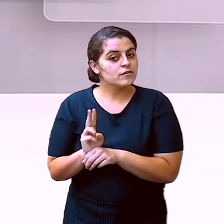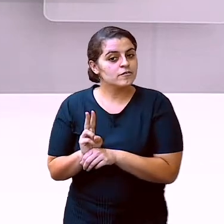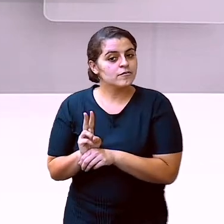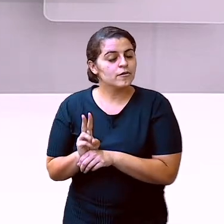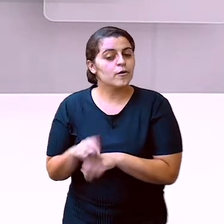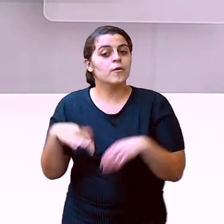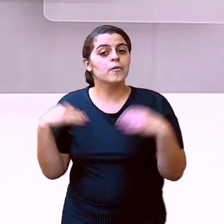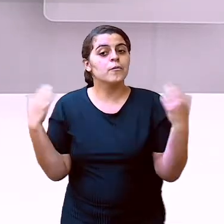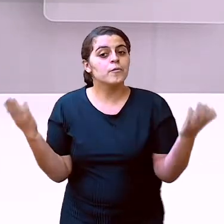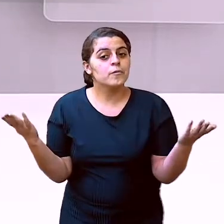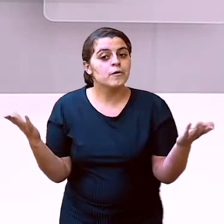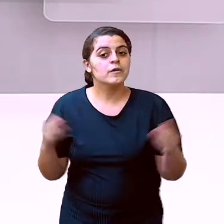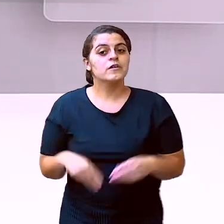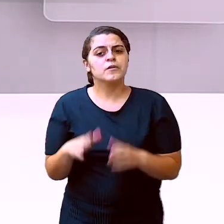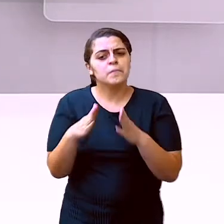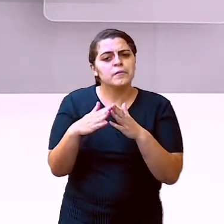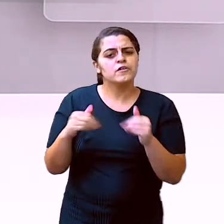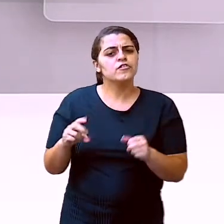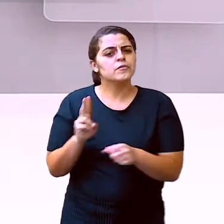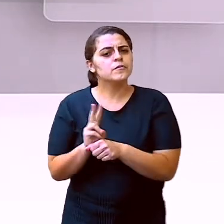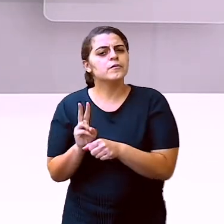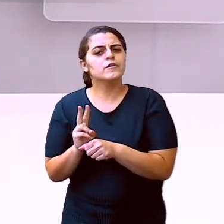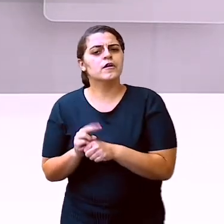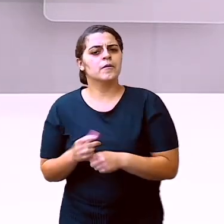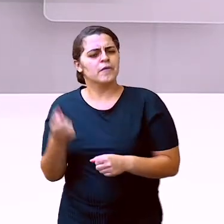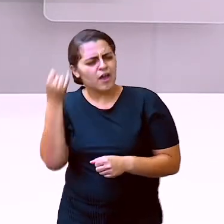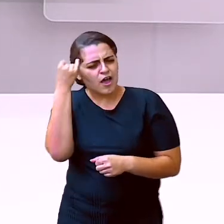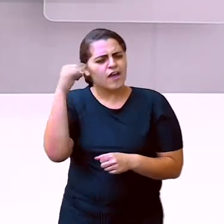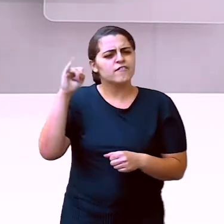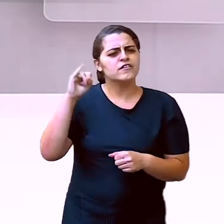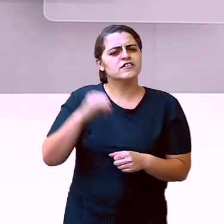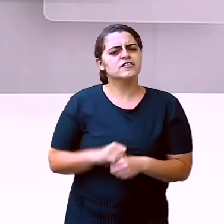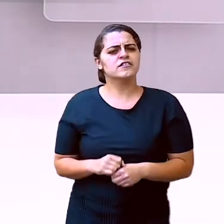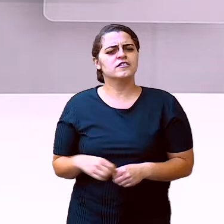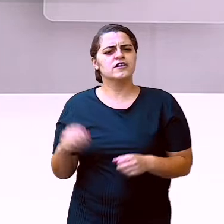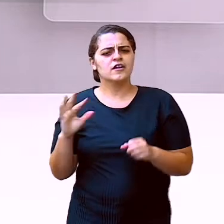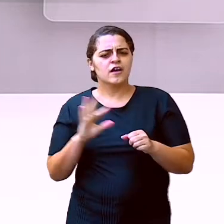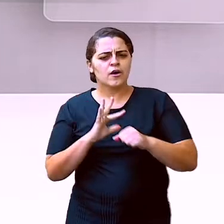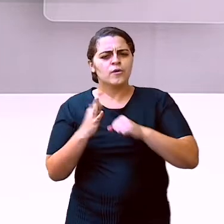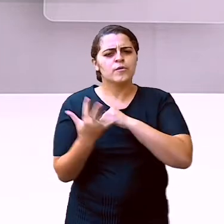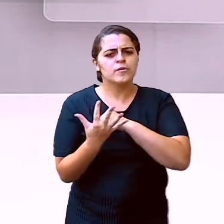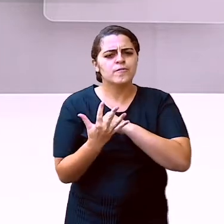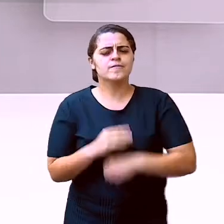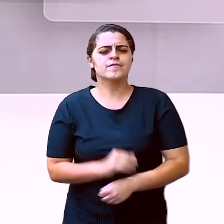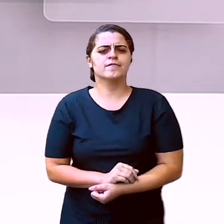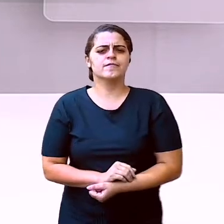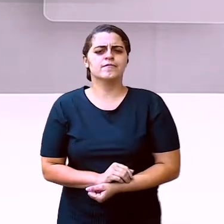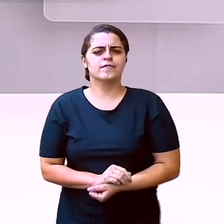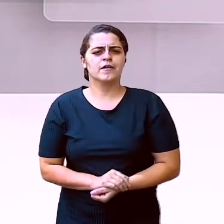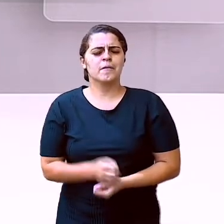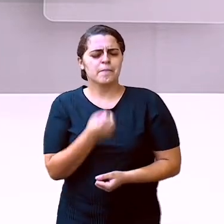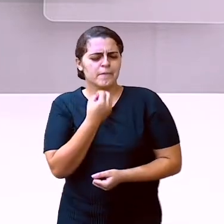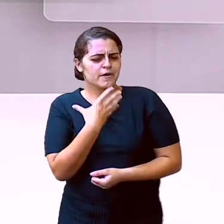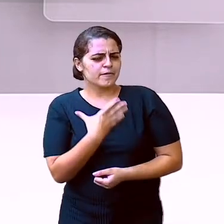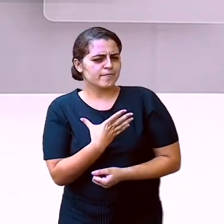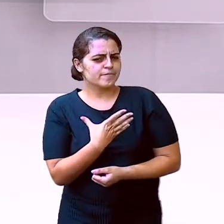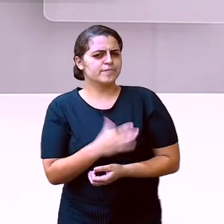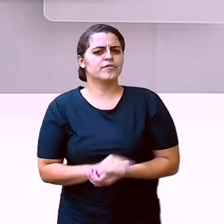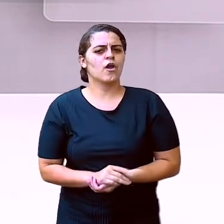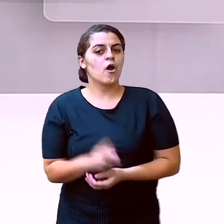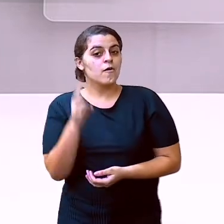ver quais são as recomendações para evitar a doença do coronavírus? Muito